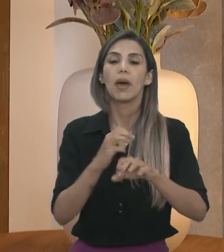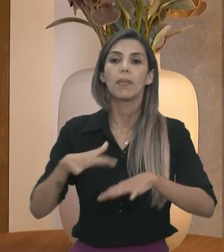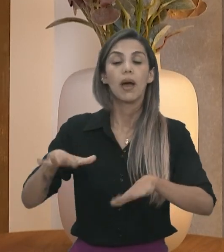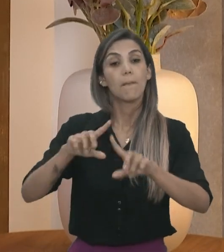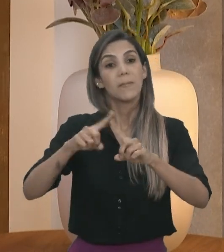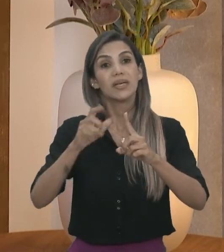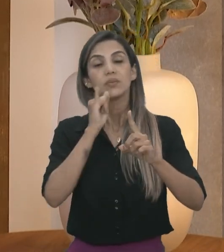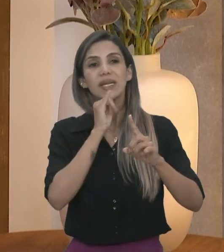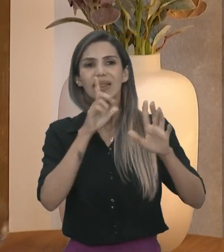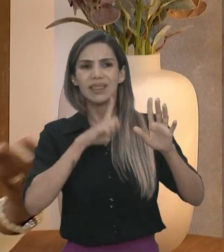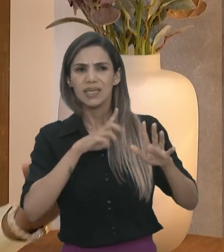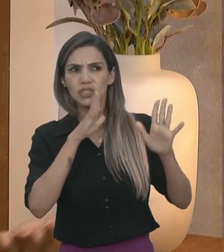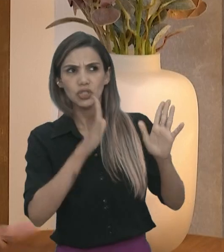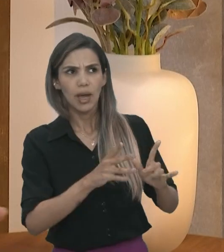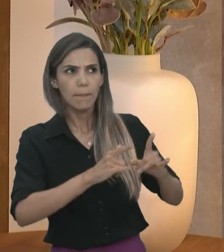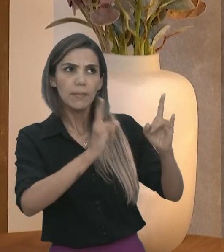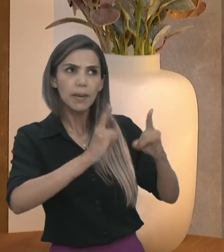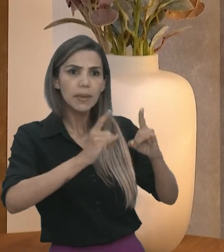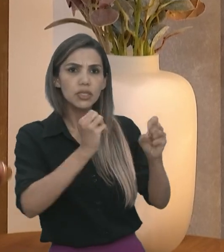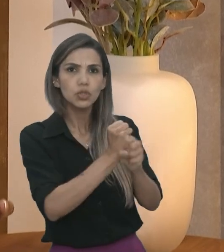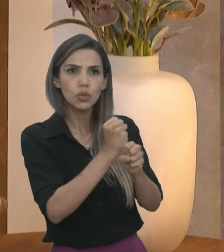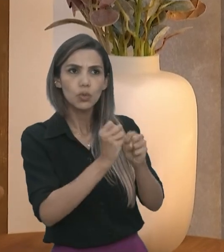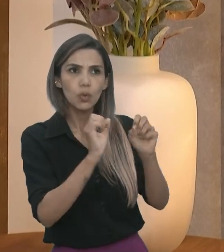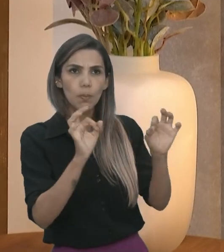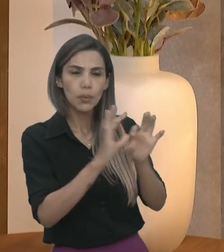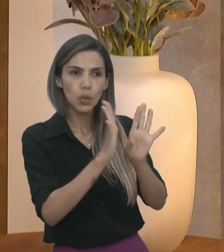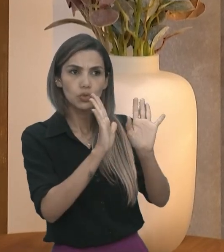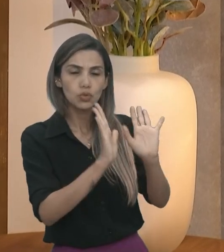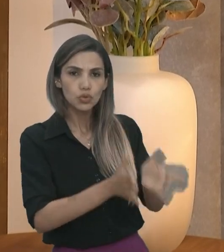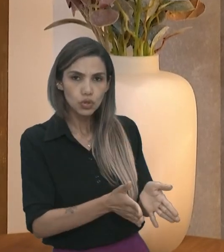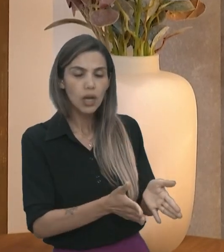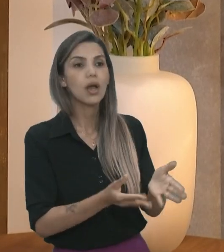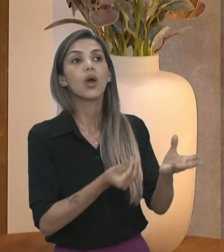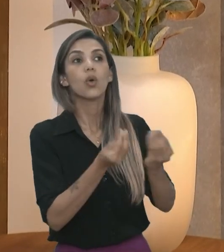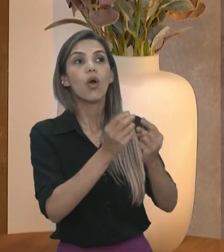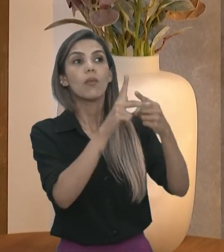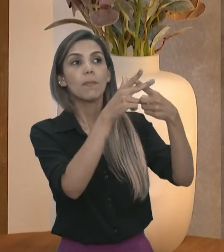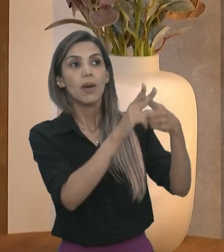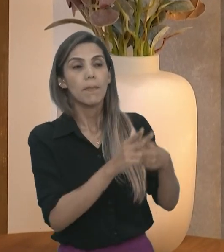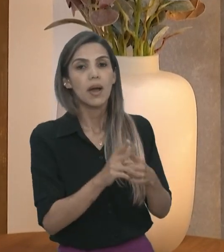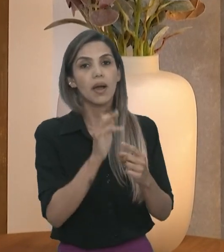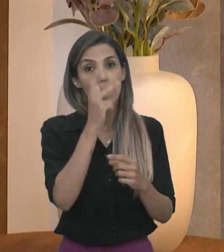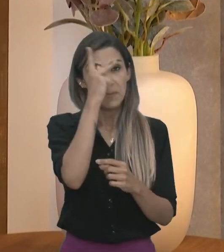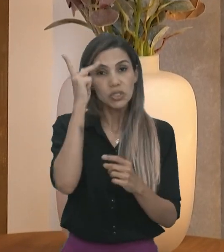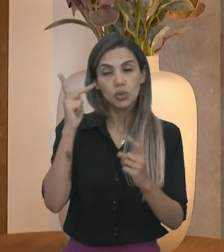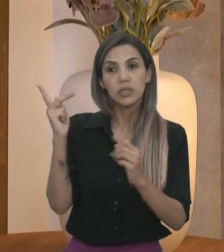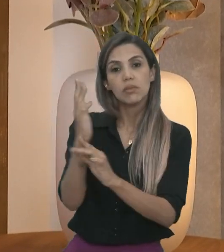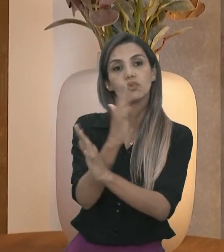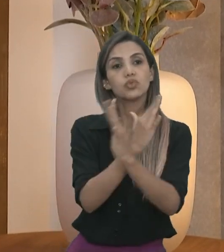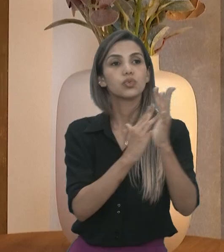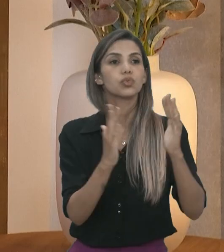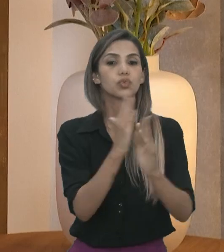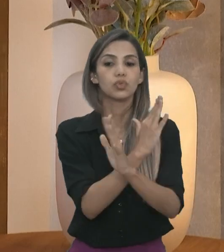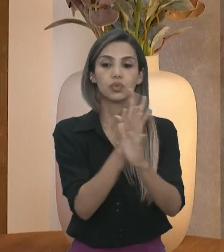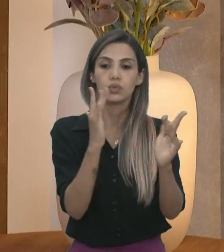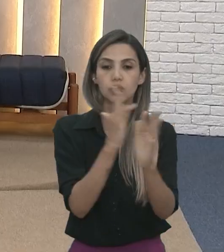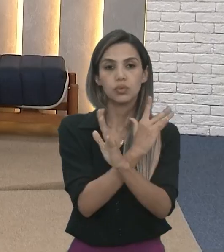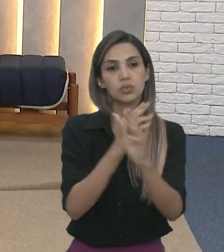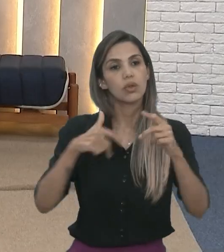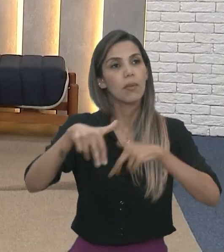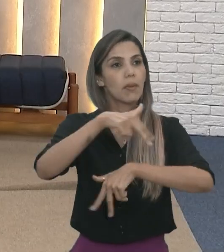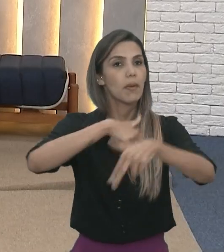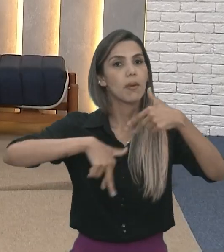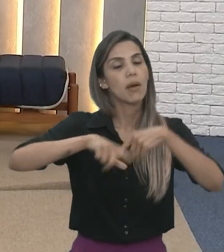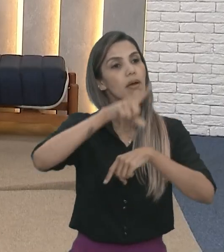estão construídas e nas pessoas que irão reocupar o centro e irão circular por essas ruas. É um perigo realmente que